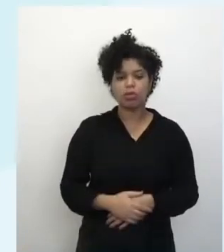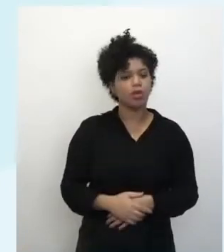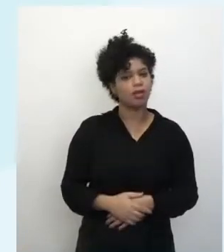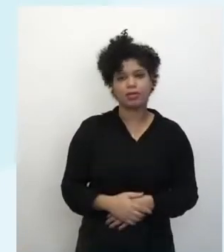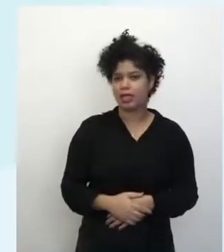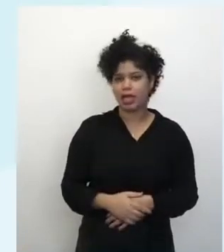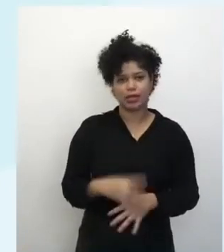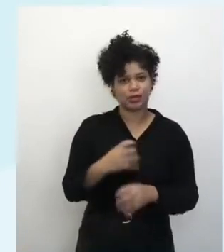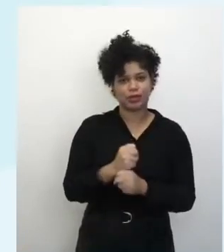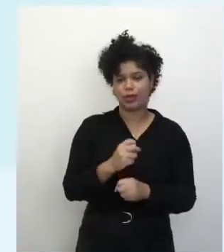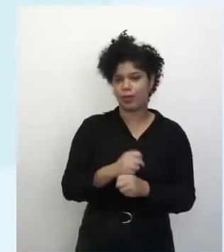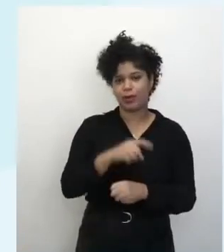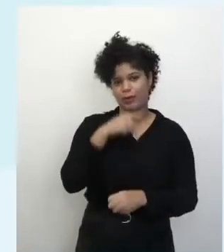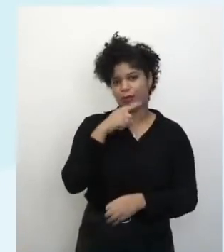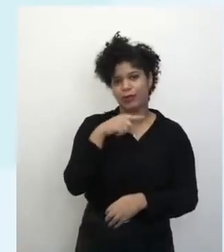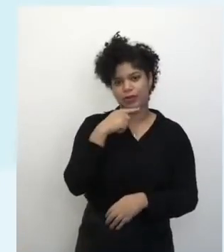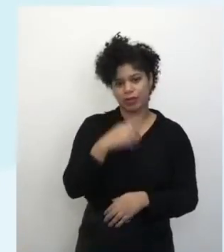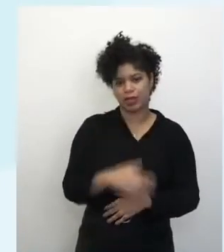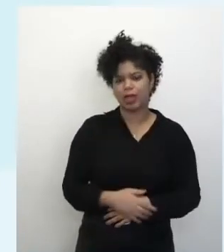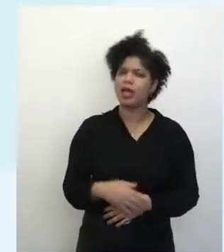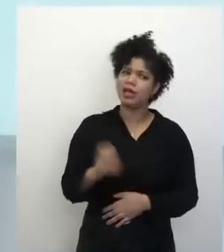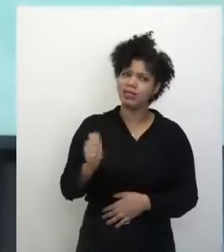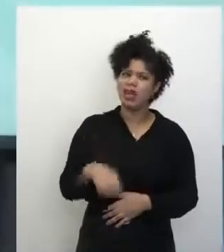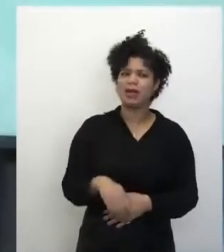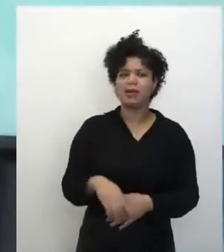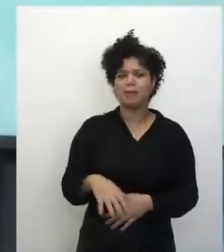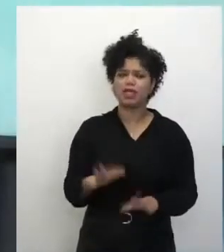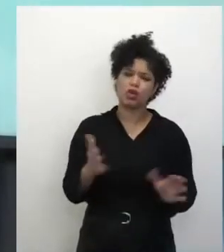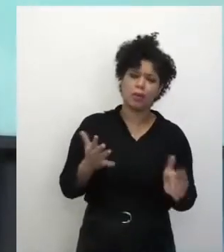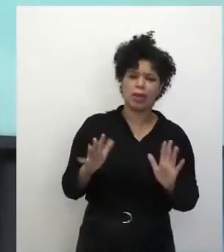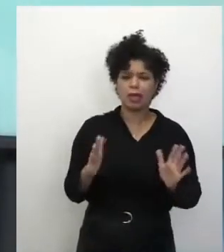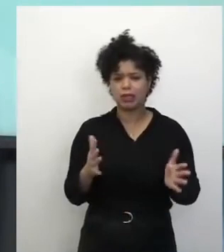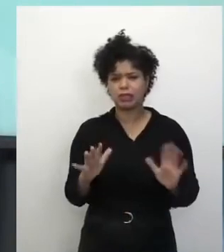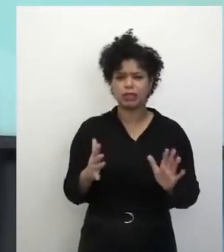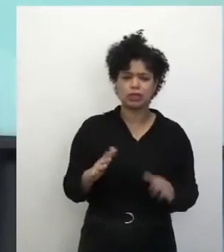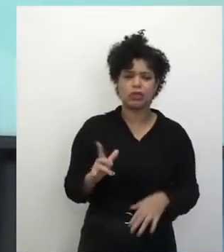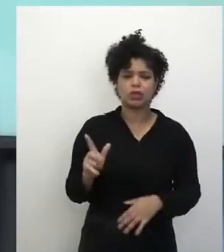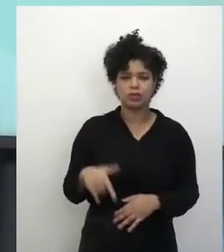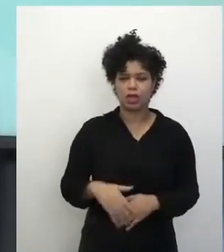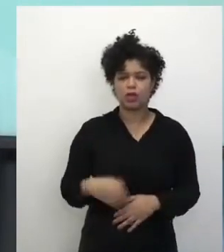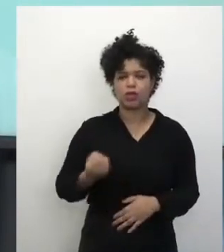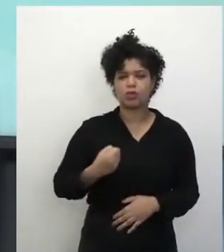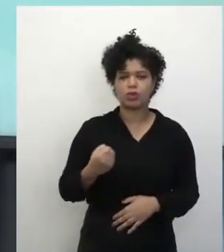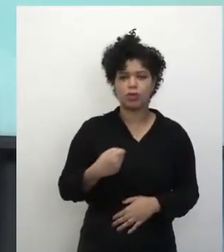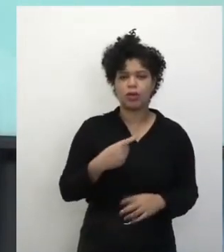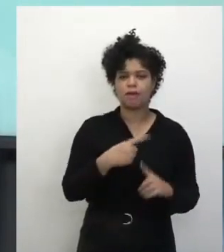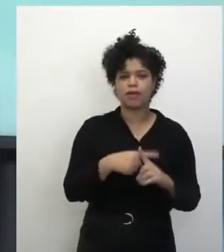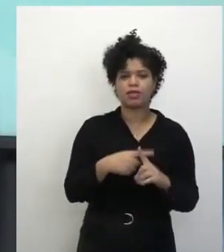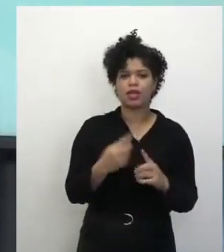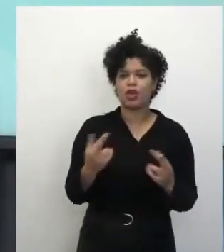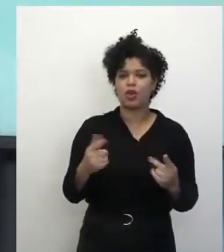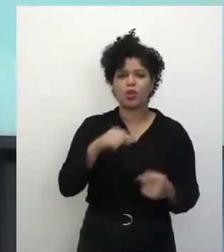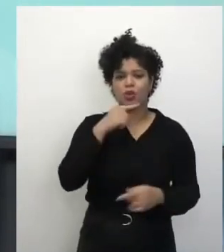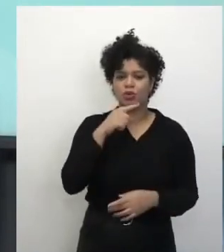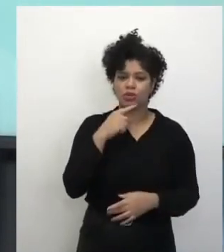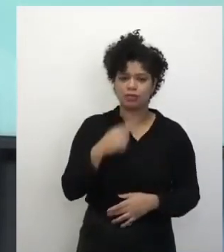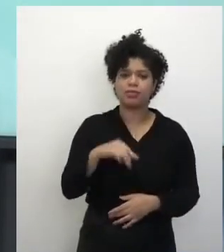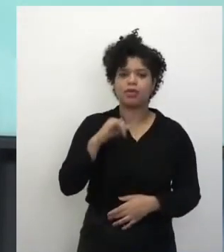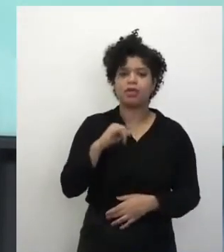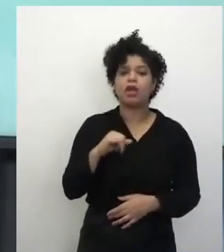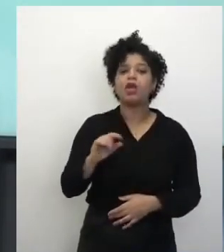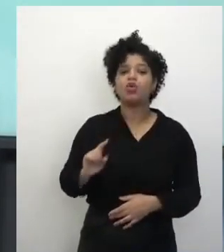consigo calcular, não é exato. Quer dizer, consigo, mas um valor aproximado, né? Não é exato, não tem um número vezes ele mesmo que dá raiz de 2. Então,